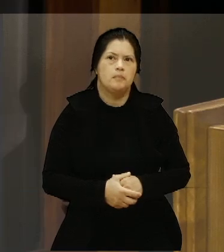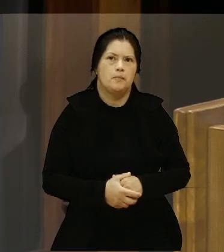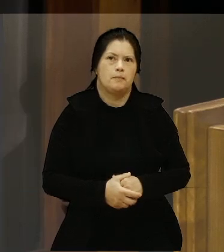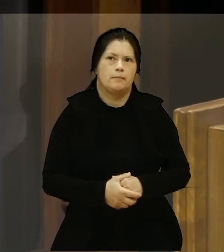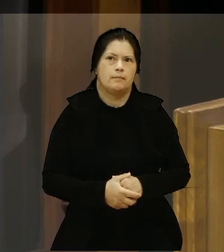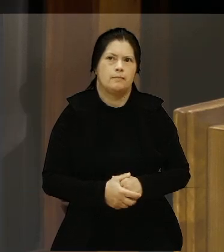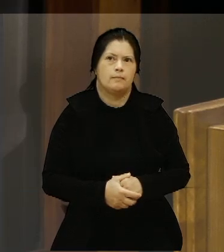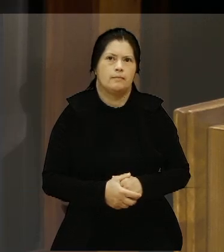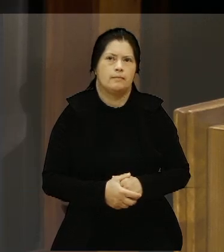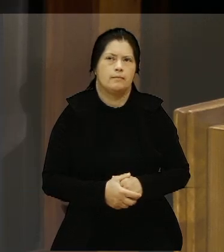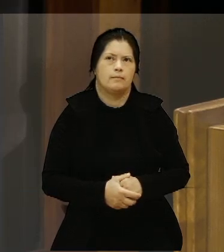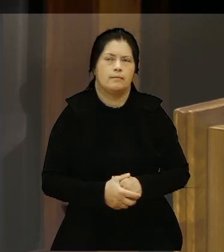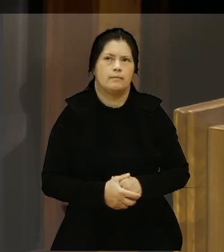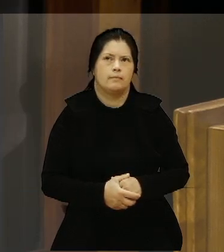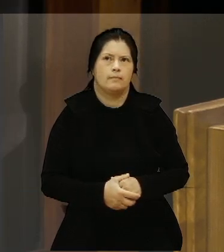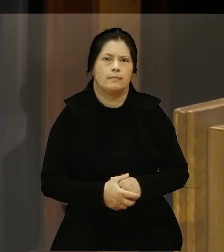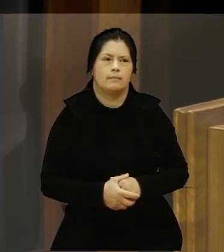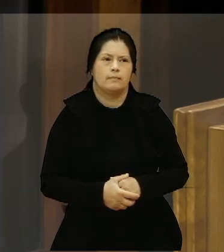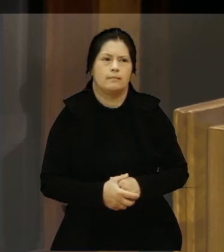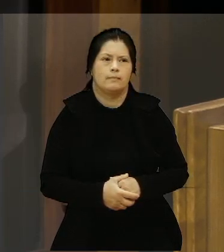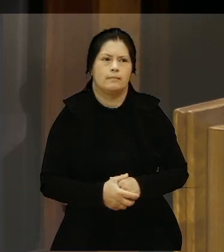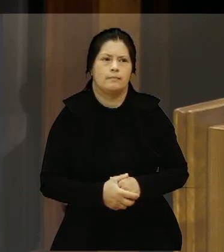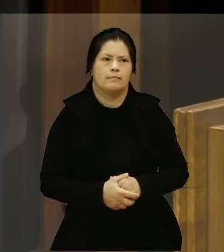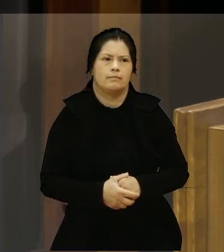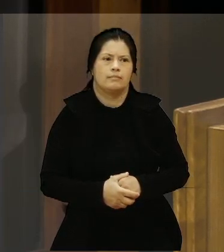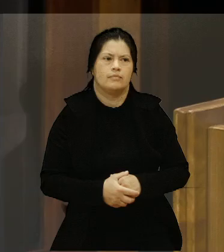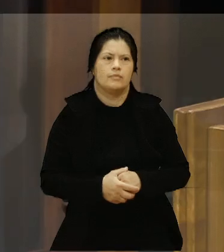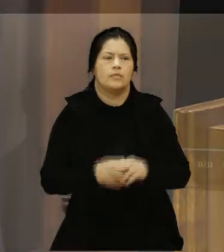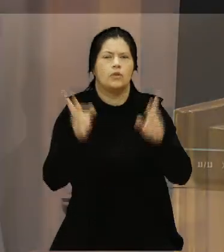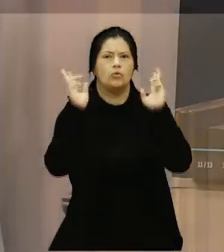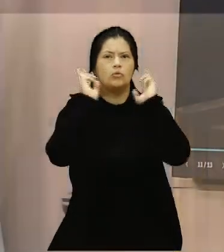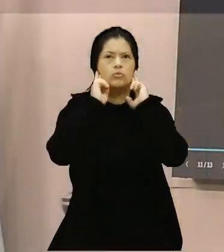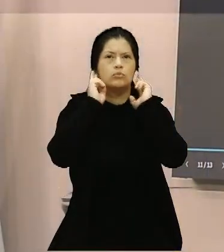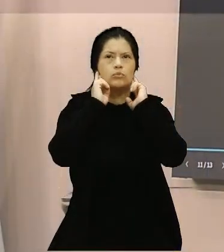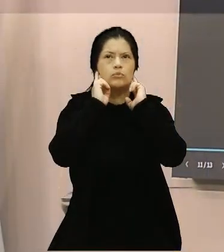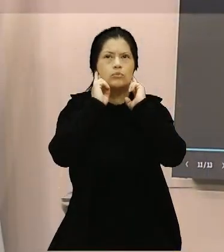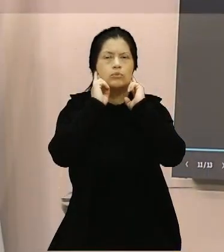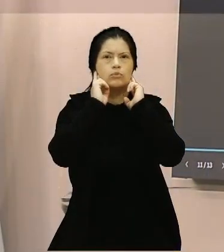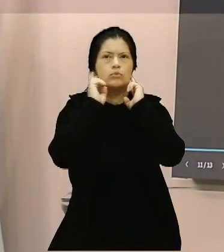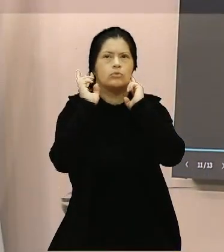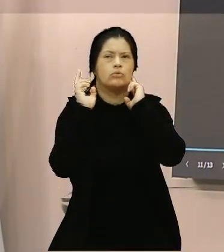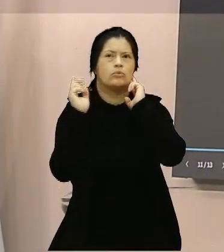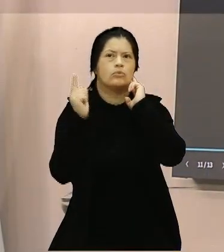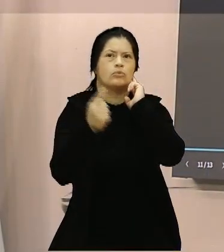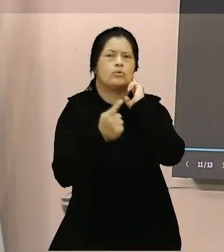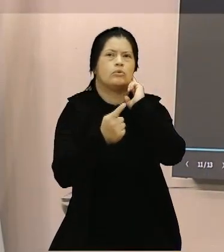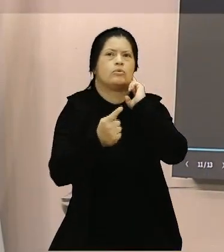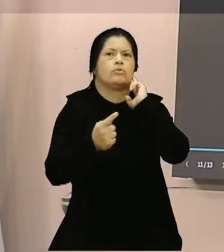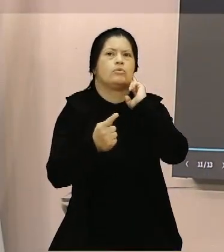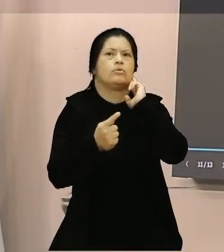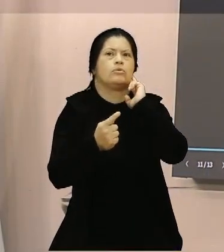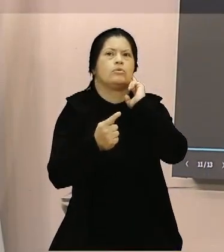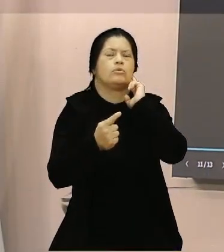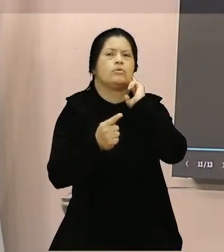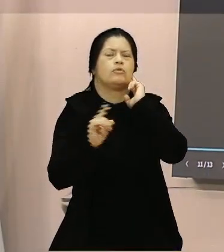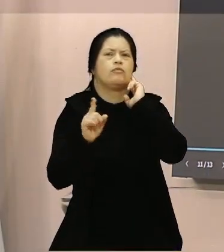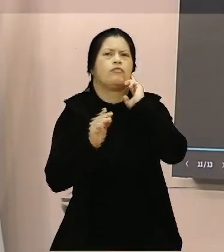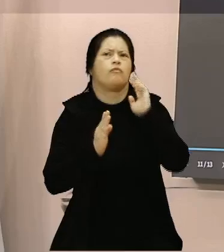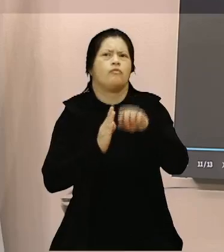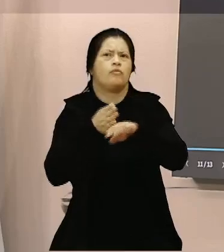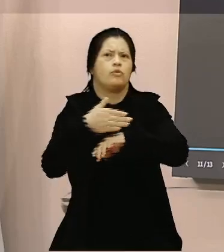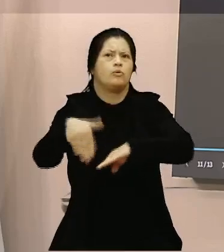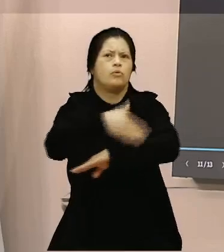camping, chegando aqui na 116, no sentido que vai para Vacaria,